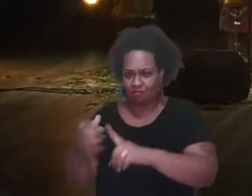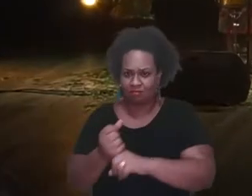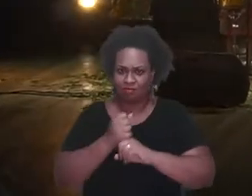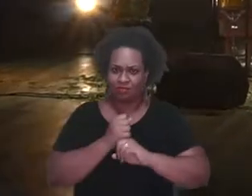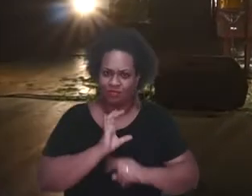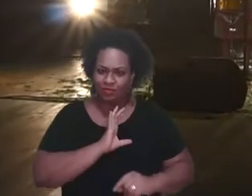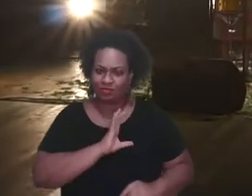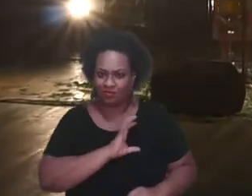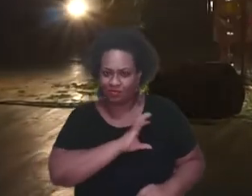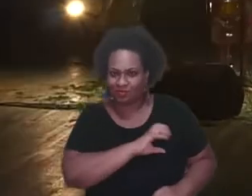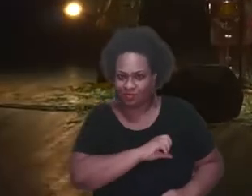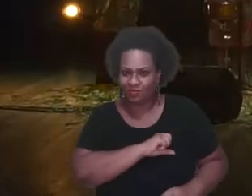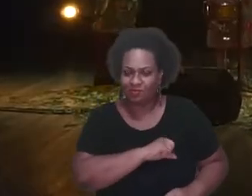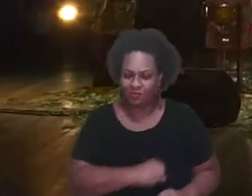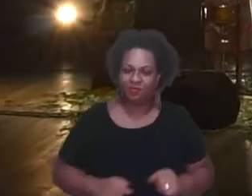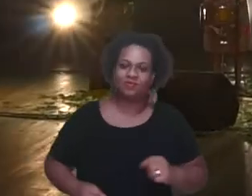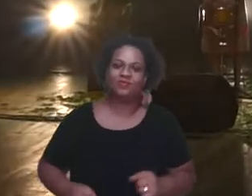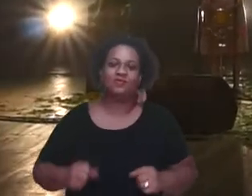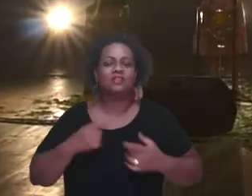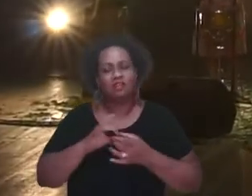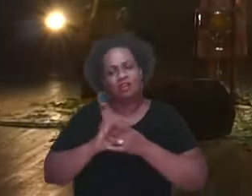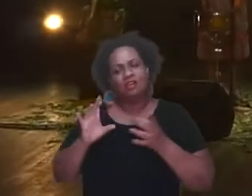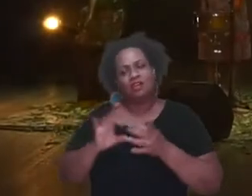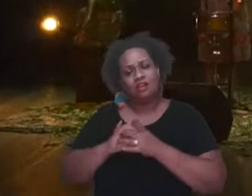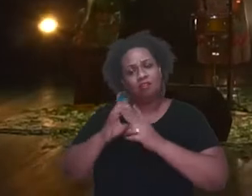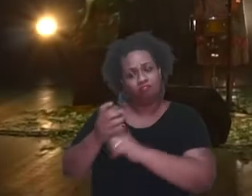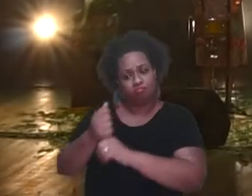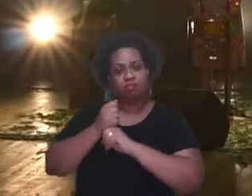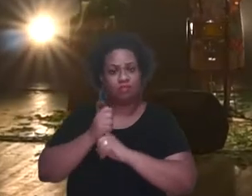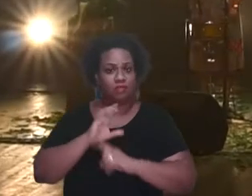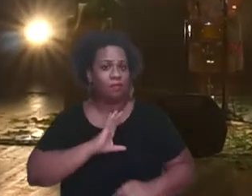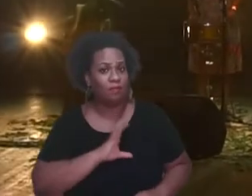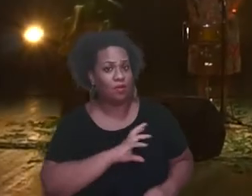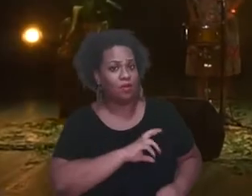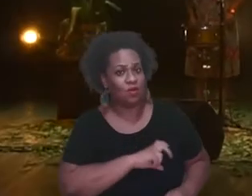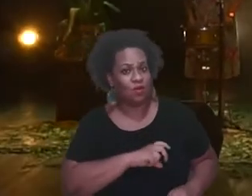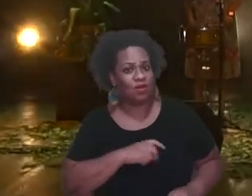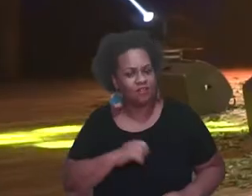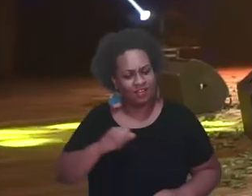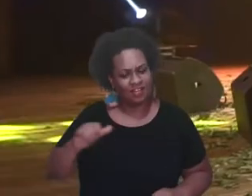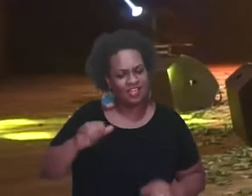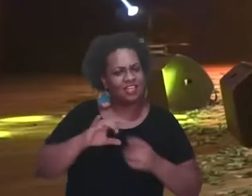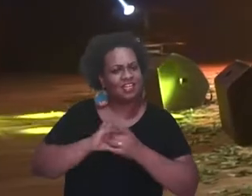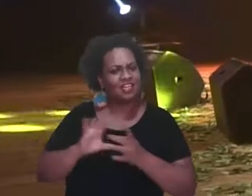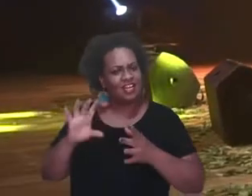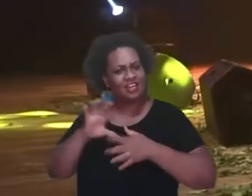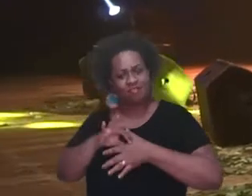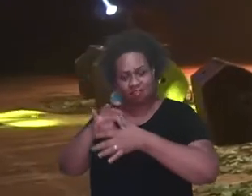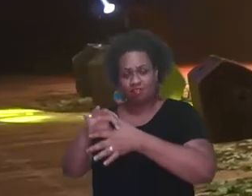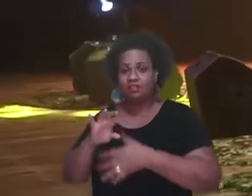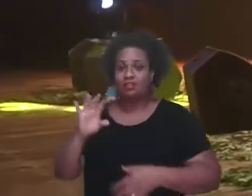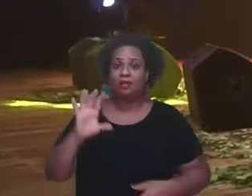para tomar teu amor vai seu pedido Ele era teu amor Deus me